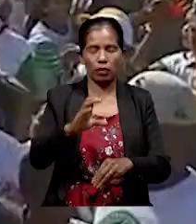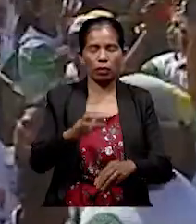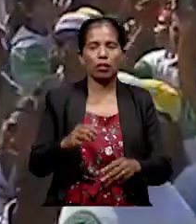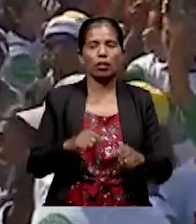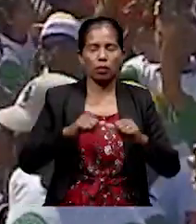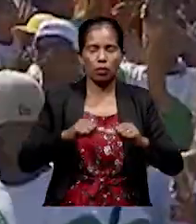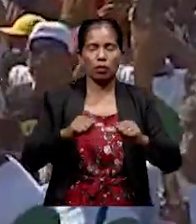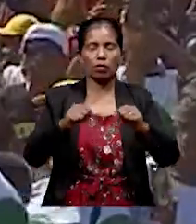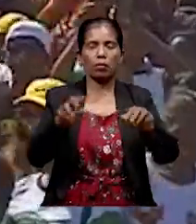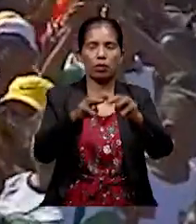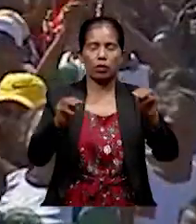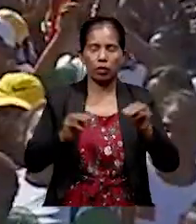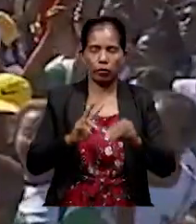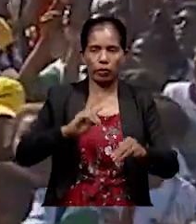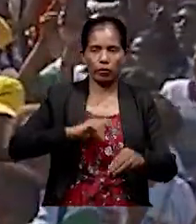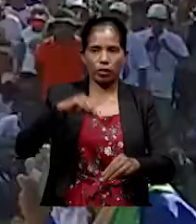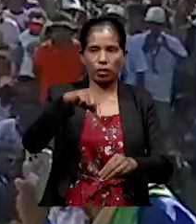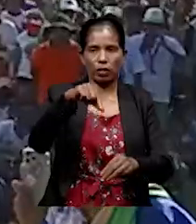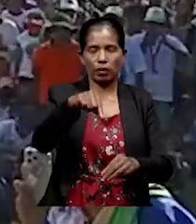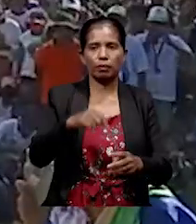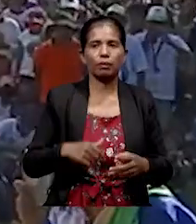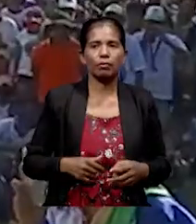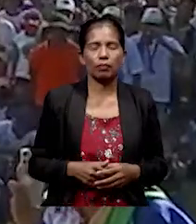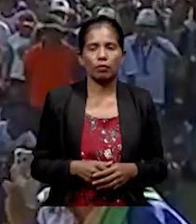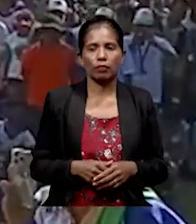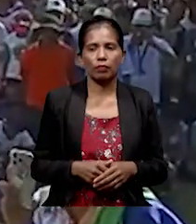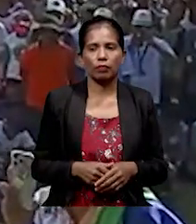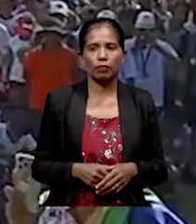continua, vai em município Viqueque. Zimi Fernandes, Zivel da Costa, Ziamen.